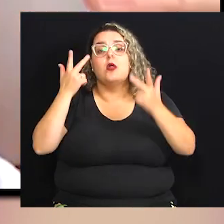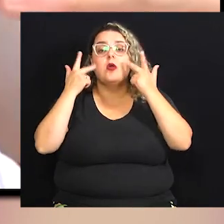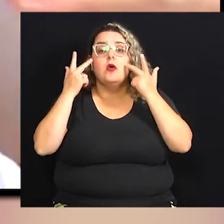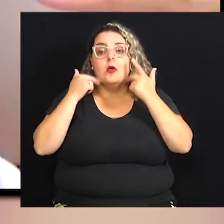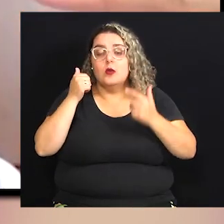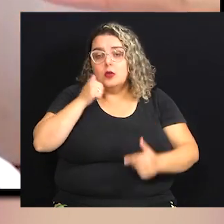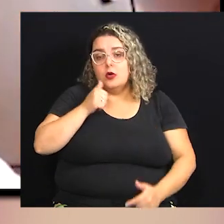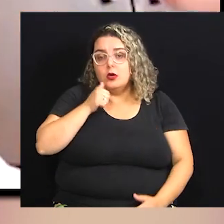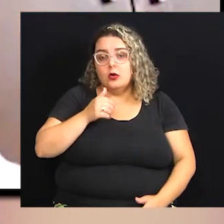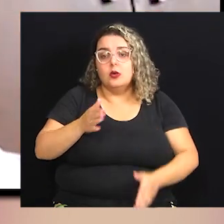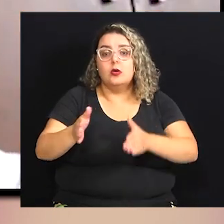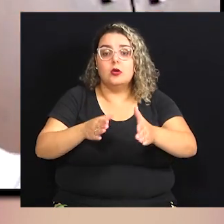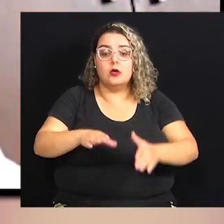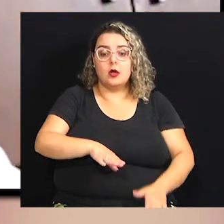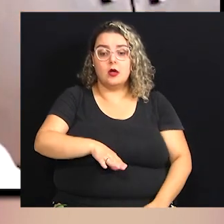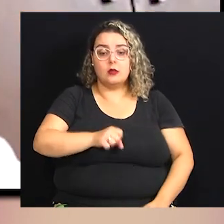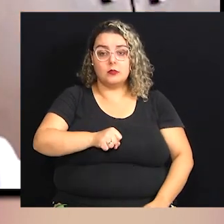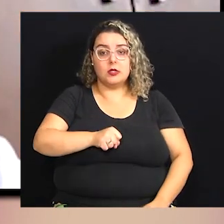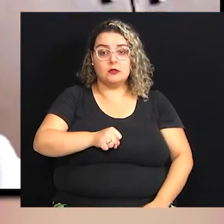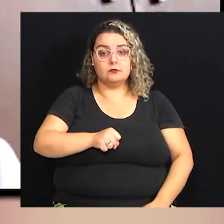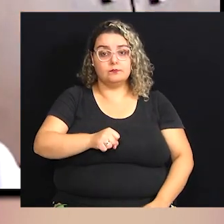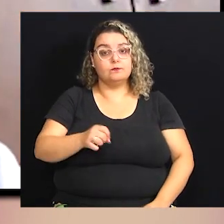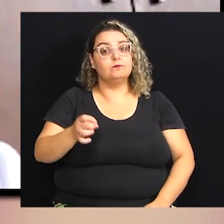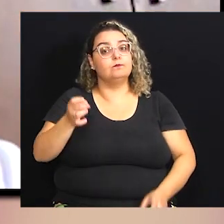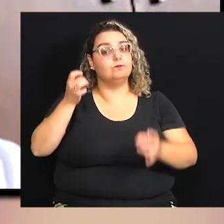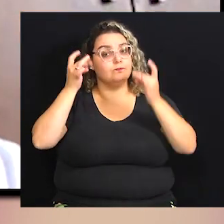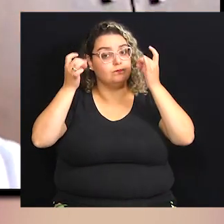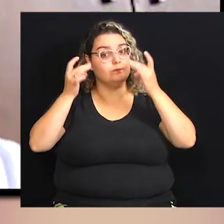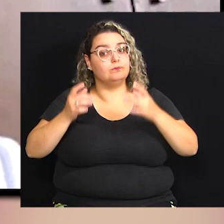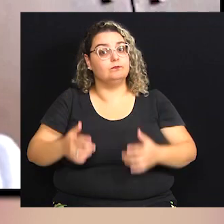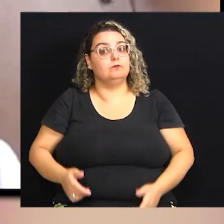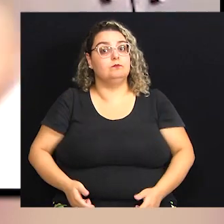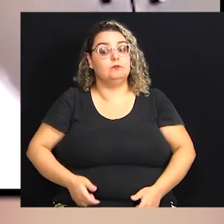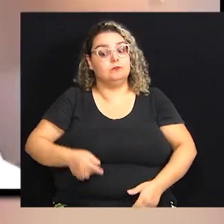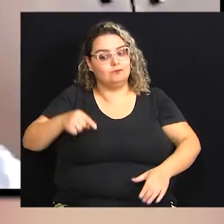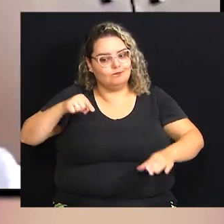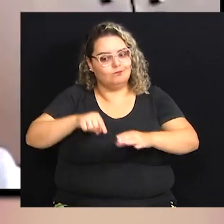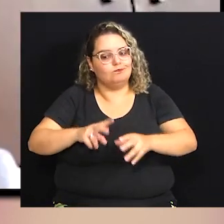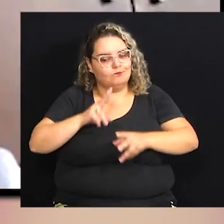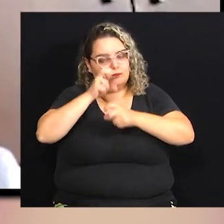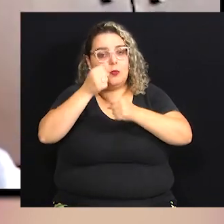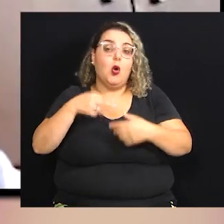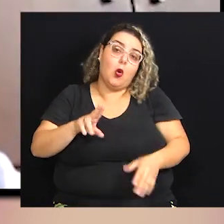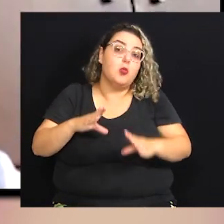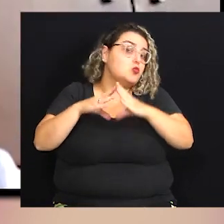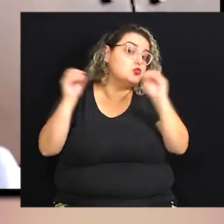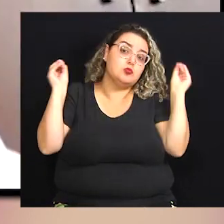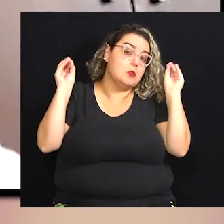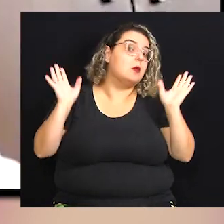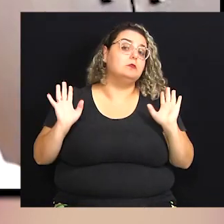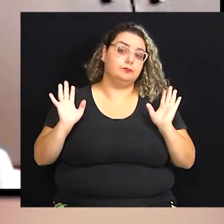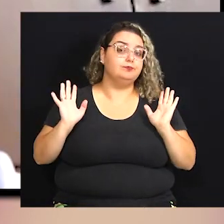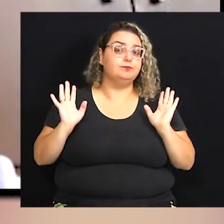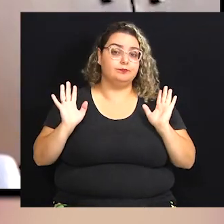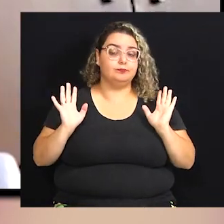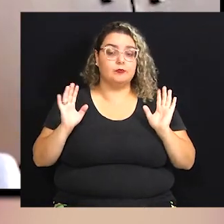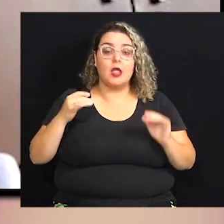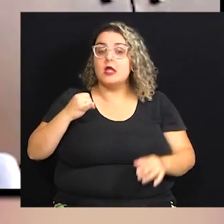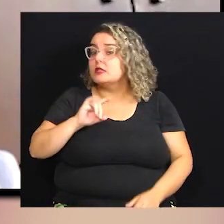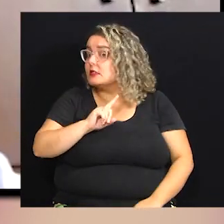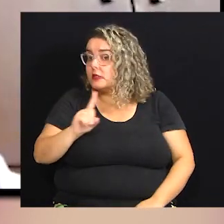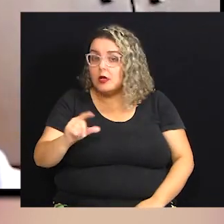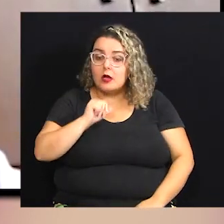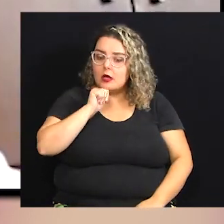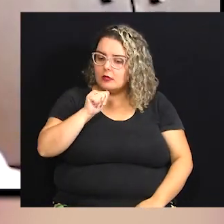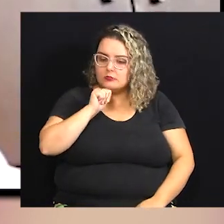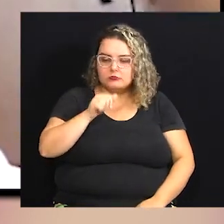é comum que na mulher, na fase da menopausa, essa dor de cabeça atenue ou mesmo suma de vez. Agora, se não é